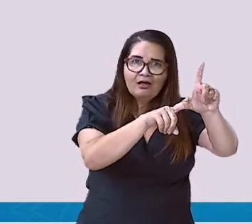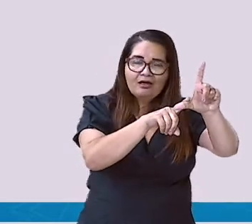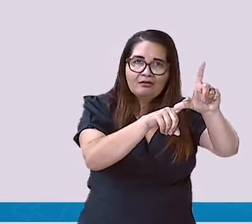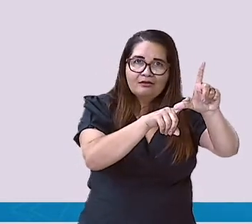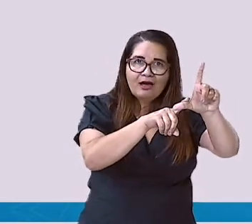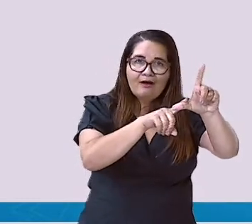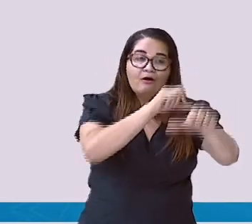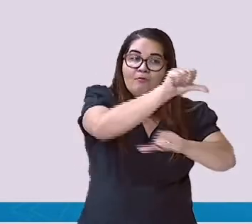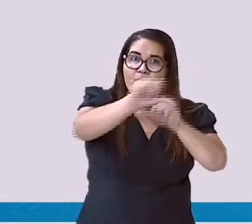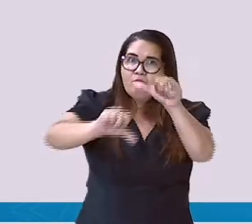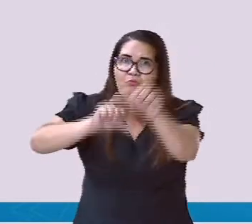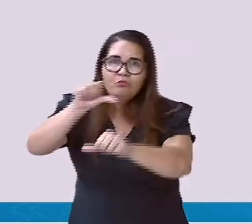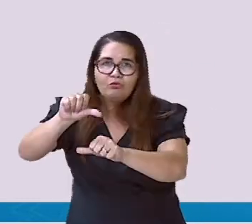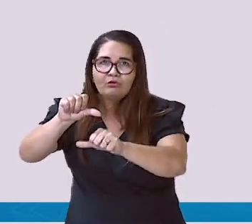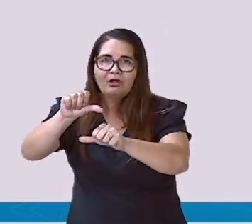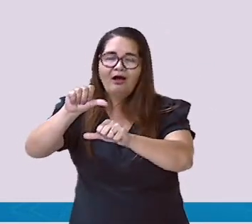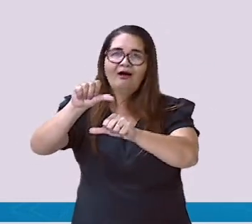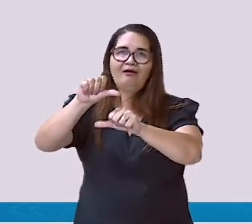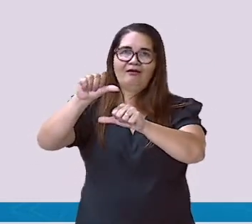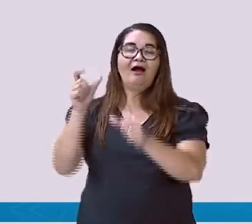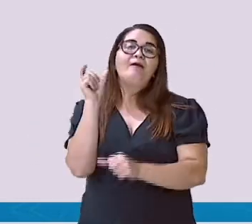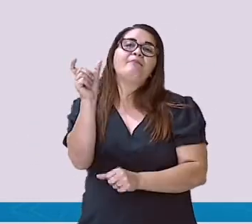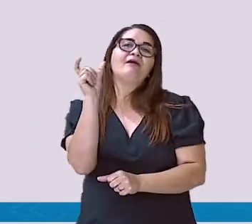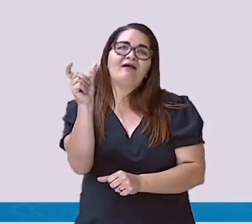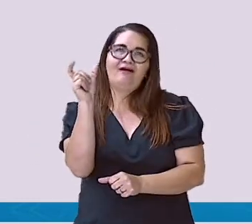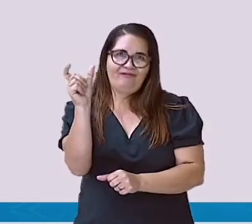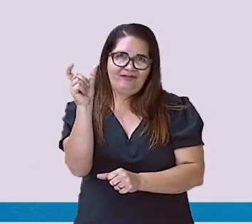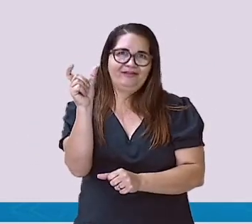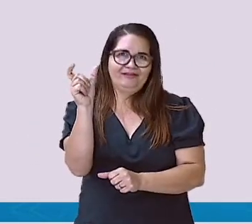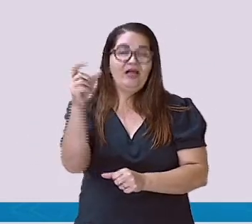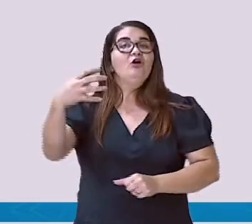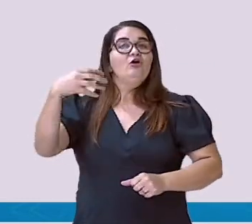palavra completamente, com o significado completamente.